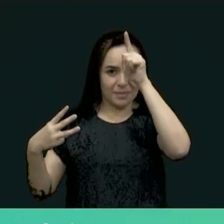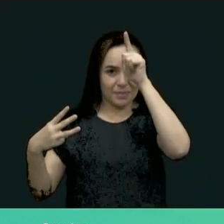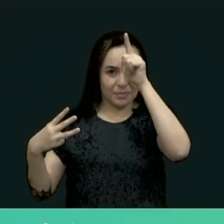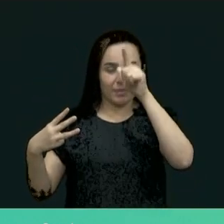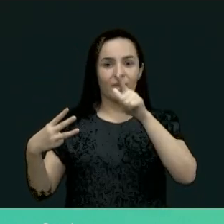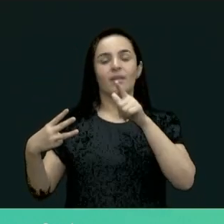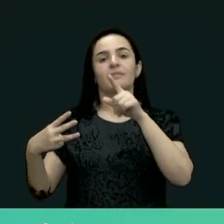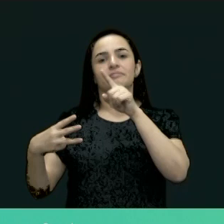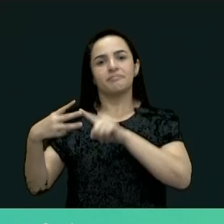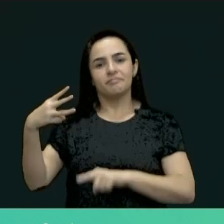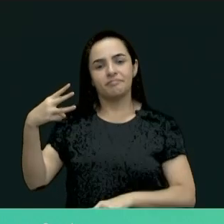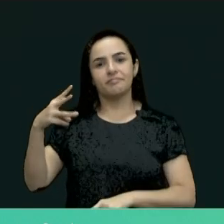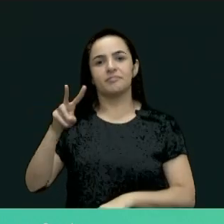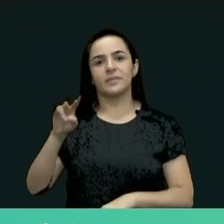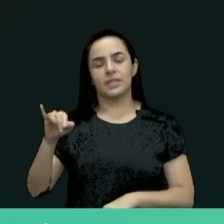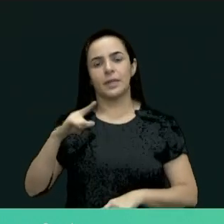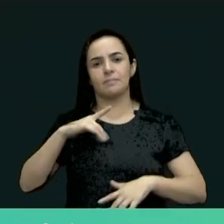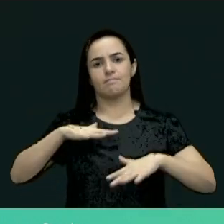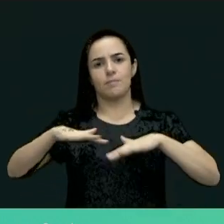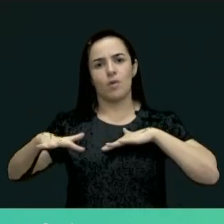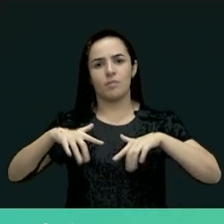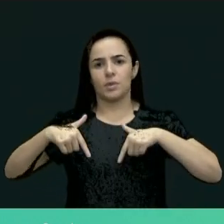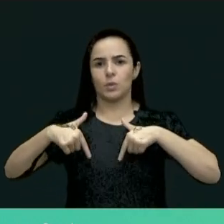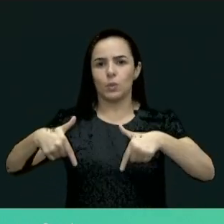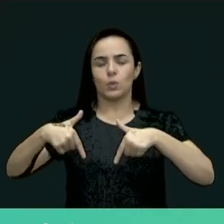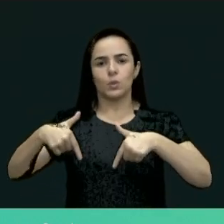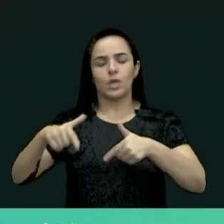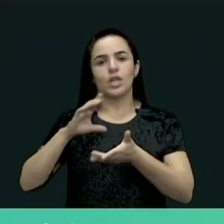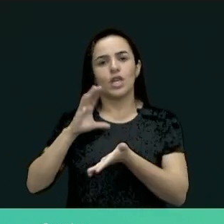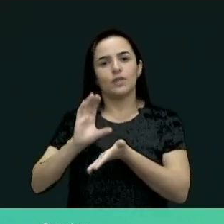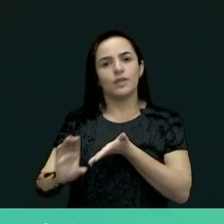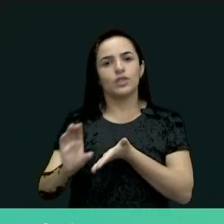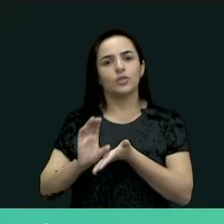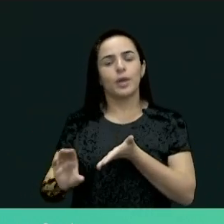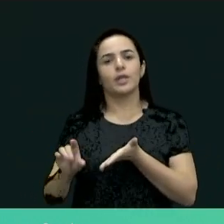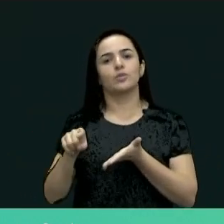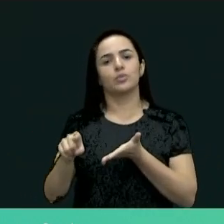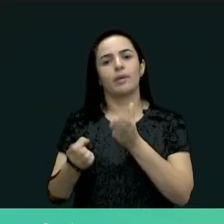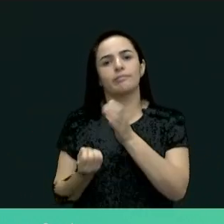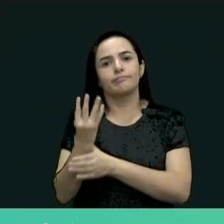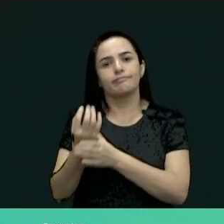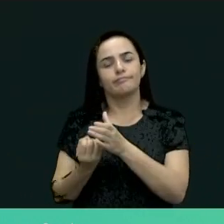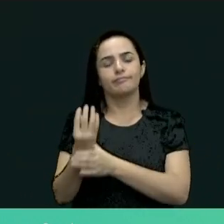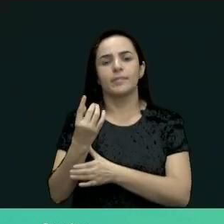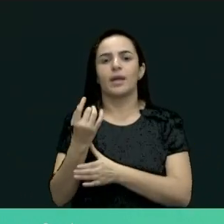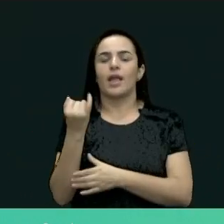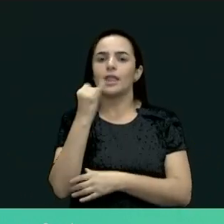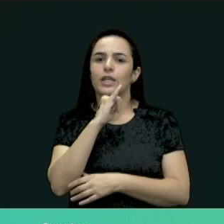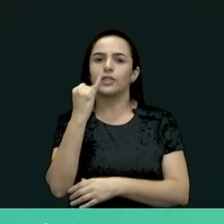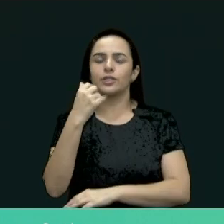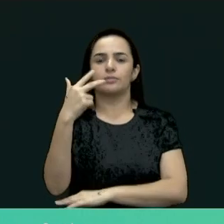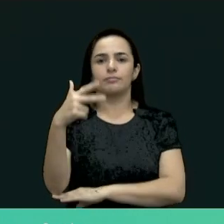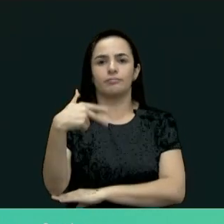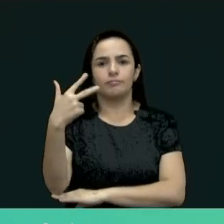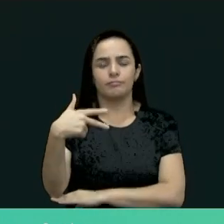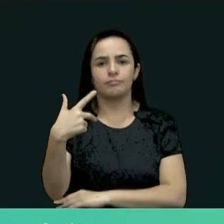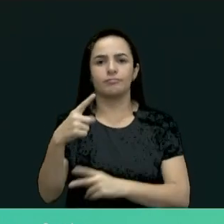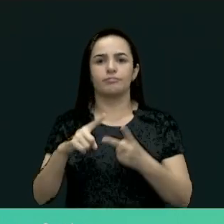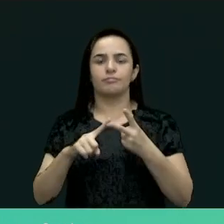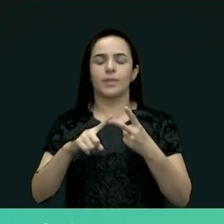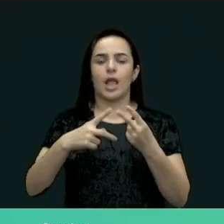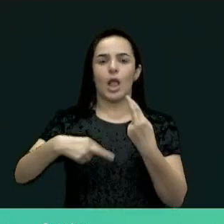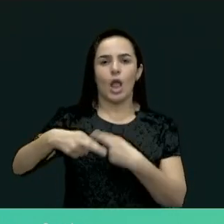esses países fazendo um forte movimento de investimentos em energias renováveis, em energia eólica em particular. E